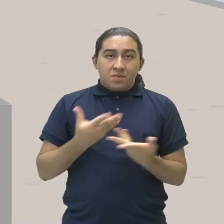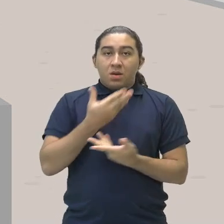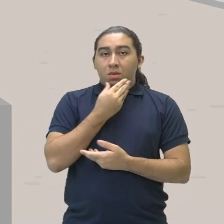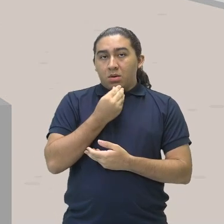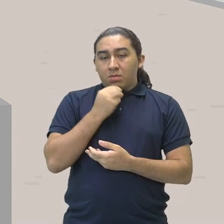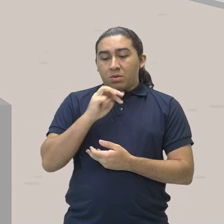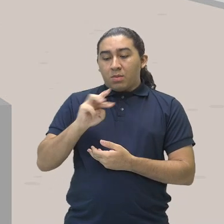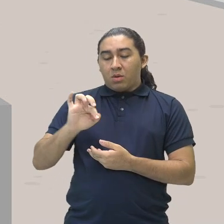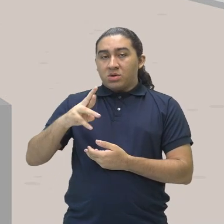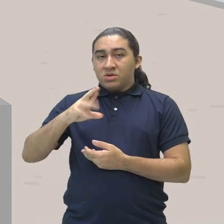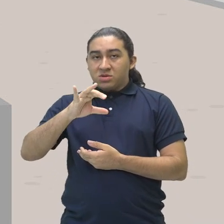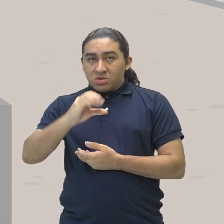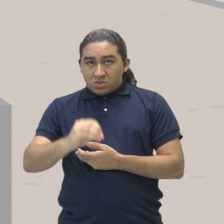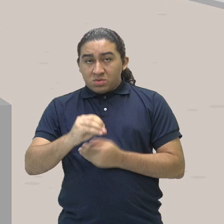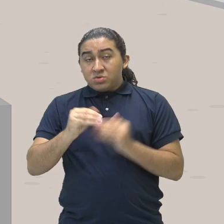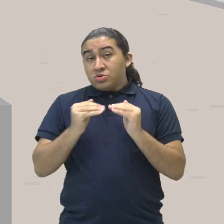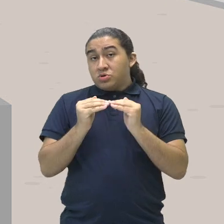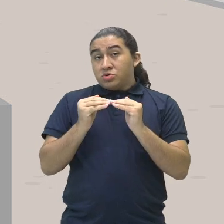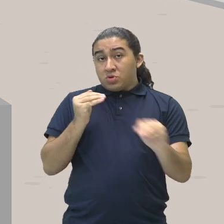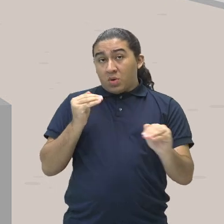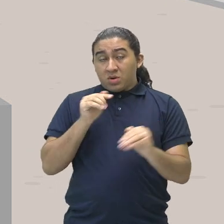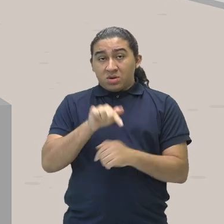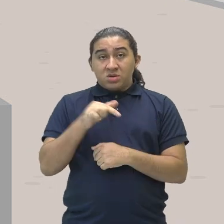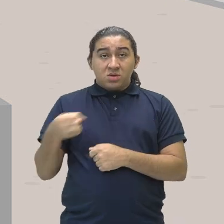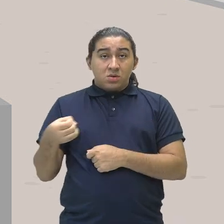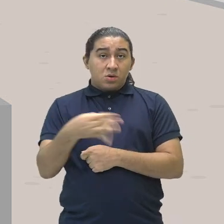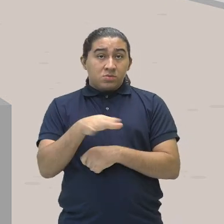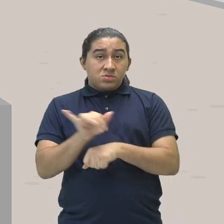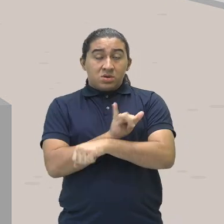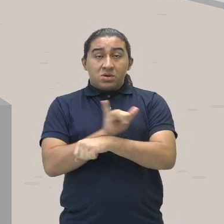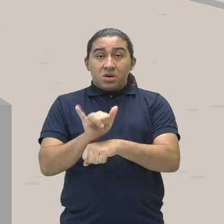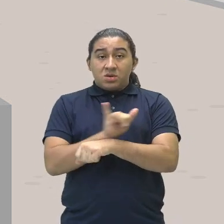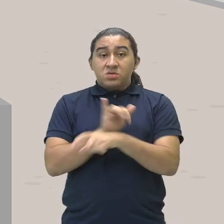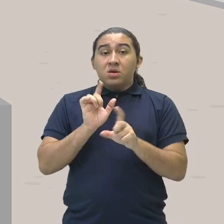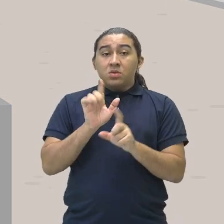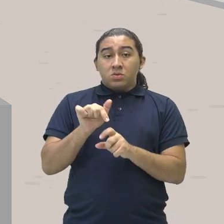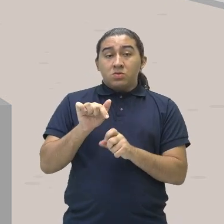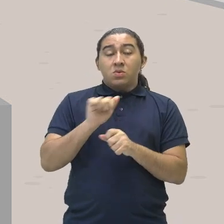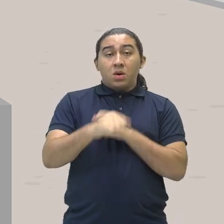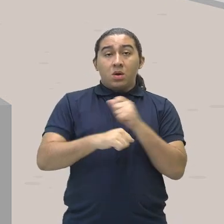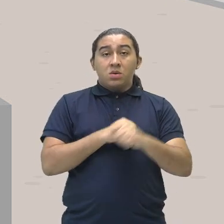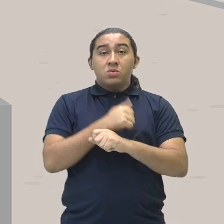não concordou com essas novas medidas, no ano de